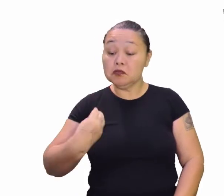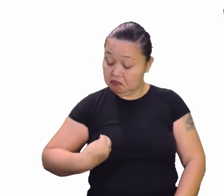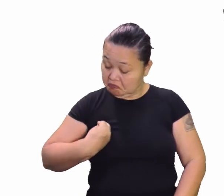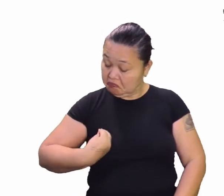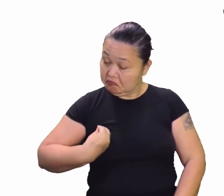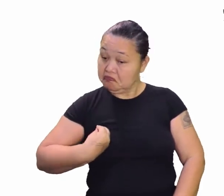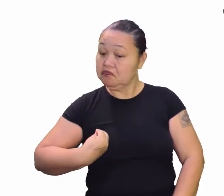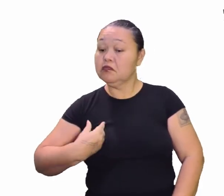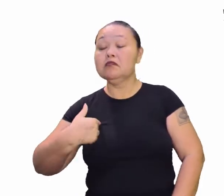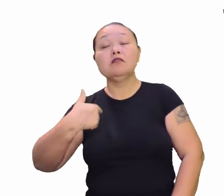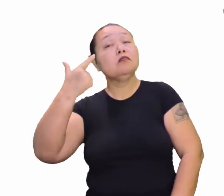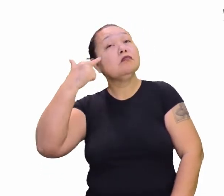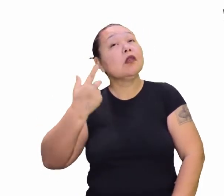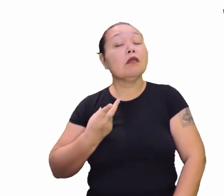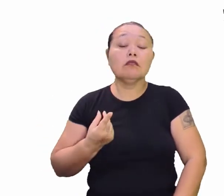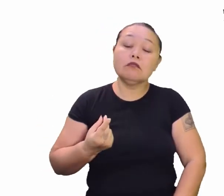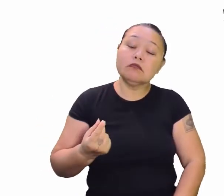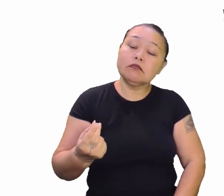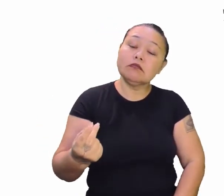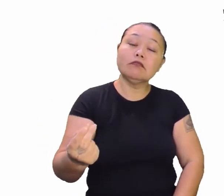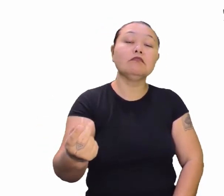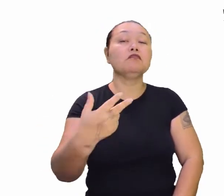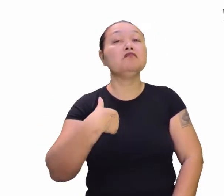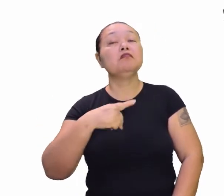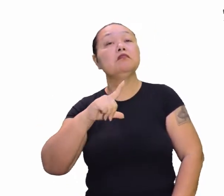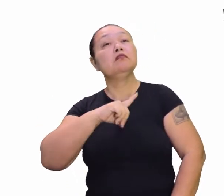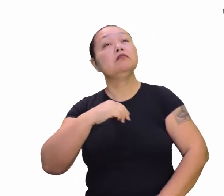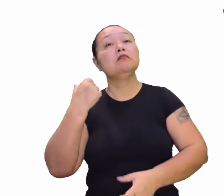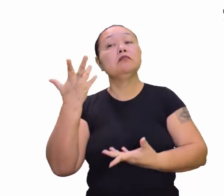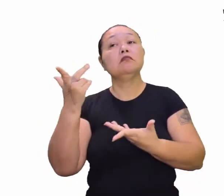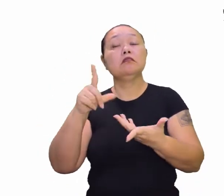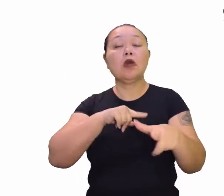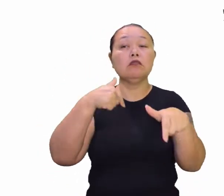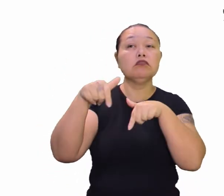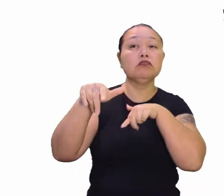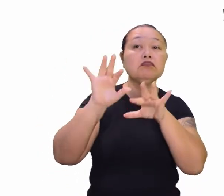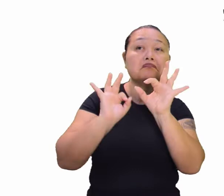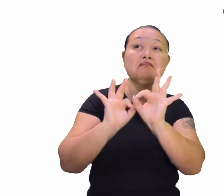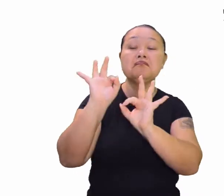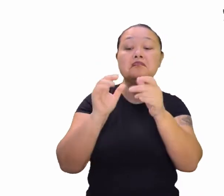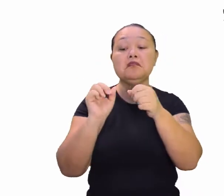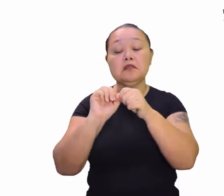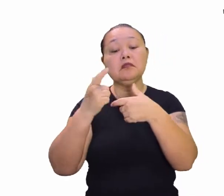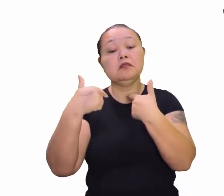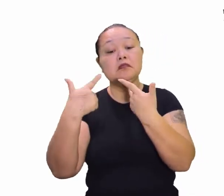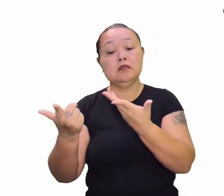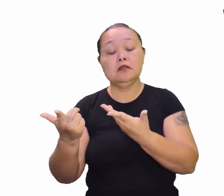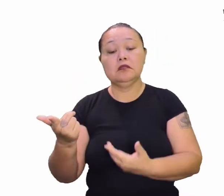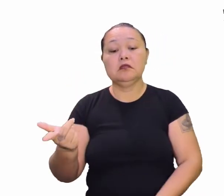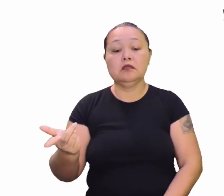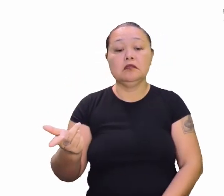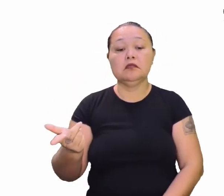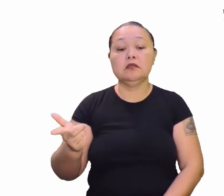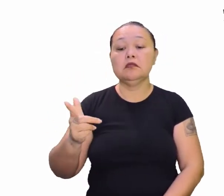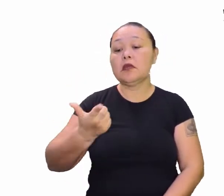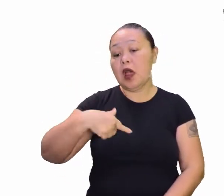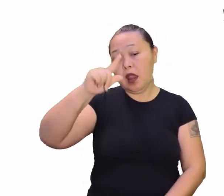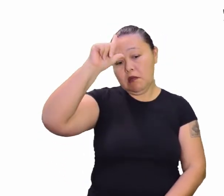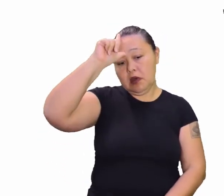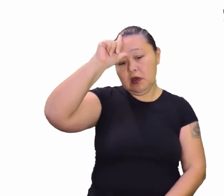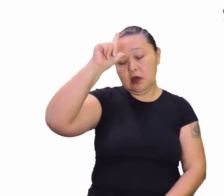elevada expectativa de vida, uma boa estruturação de emprego, enfim. Membros aí, professor Jorge.